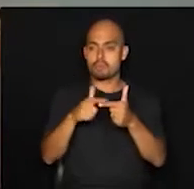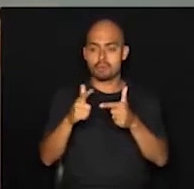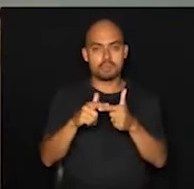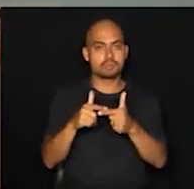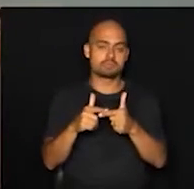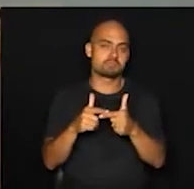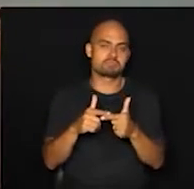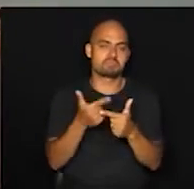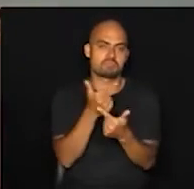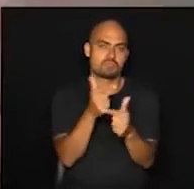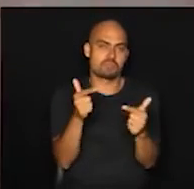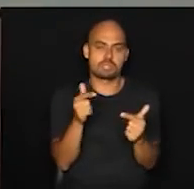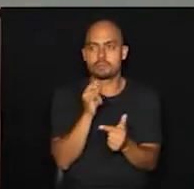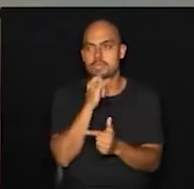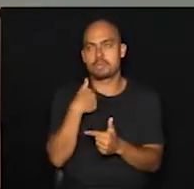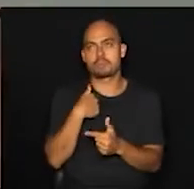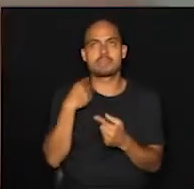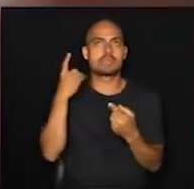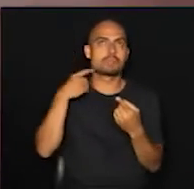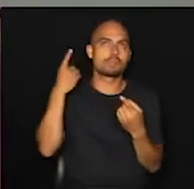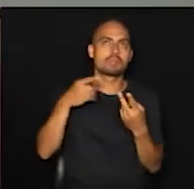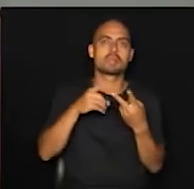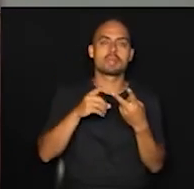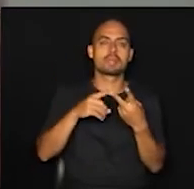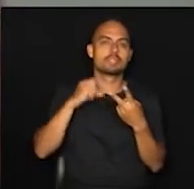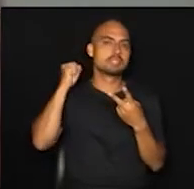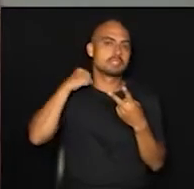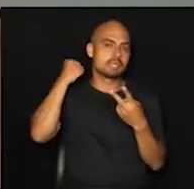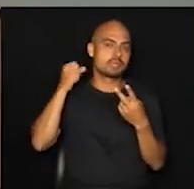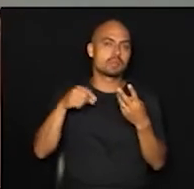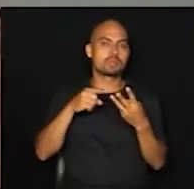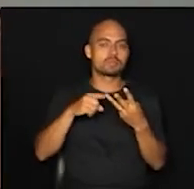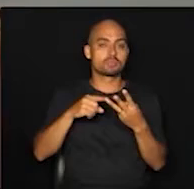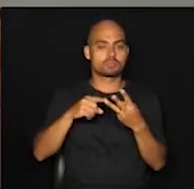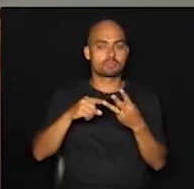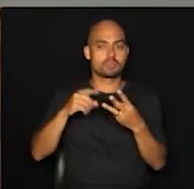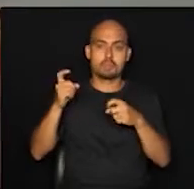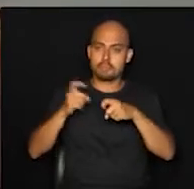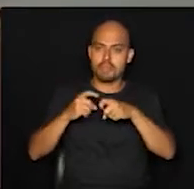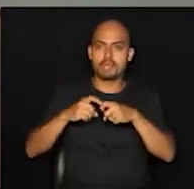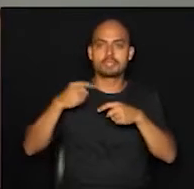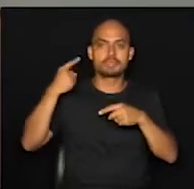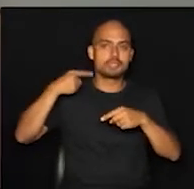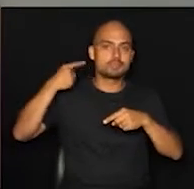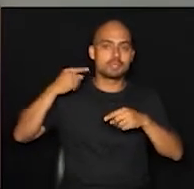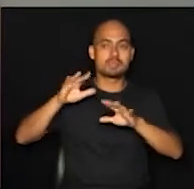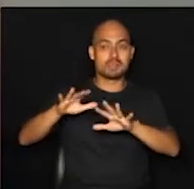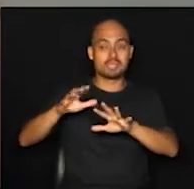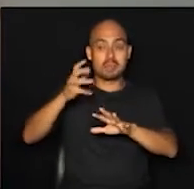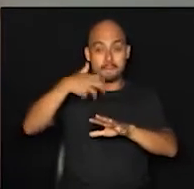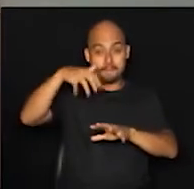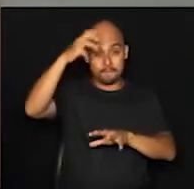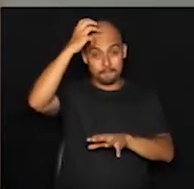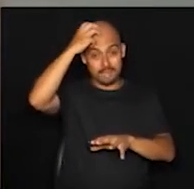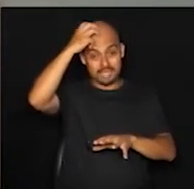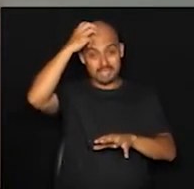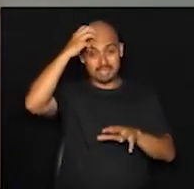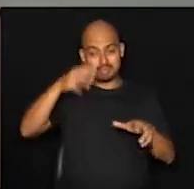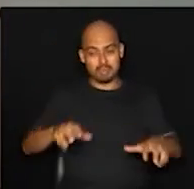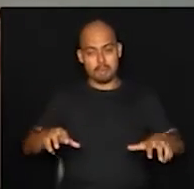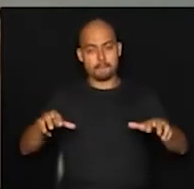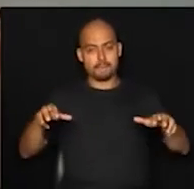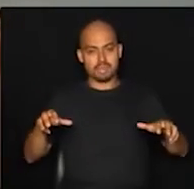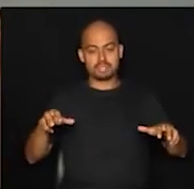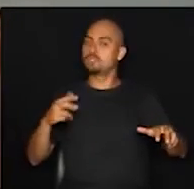você ser deputado, senador, médico, advogado e ser abolicionista. Agora, você não podia ser príncipe, reinante da